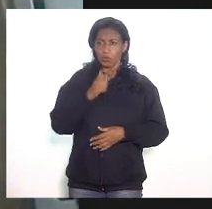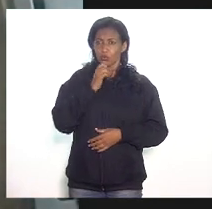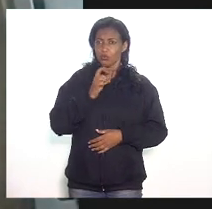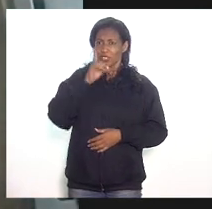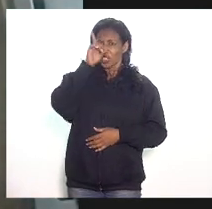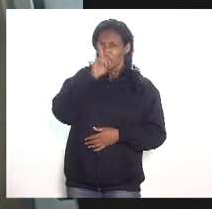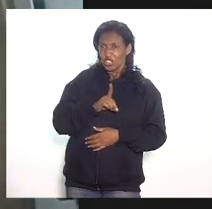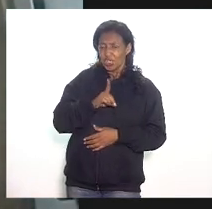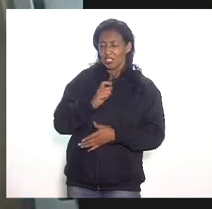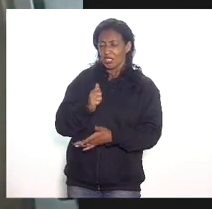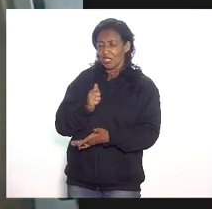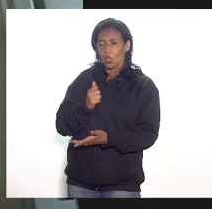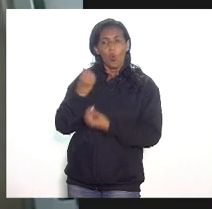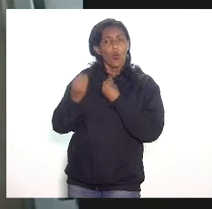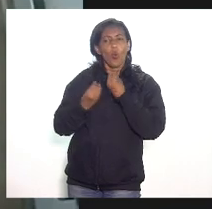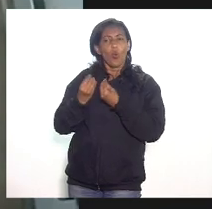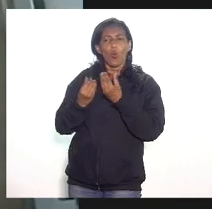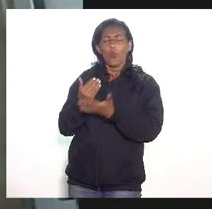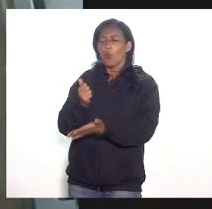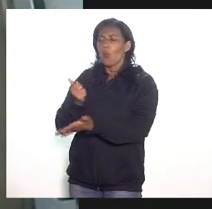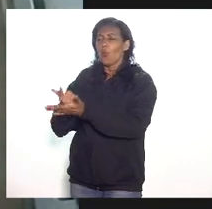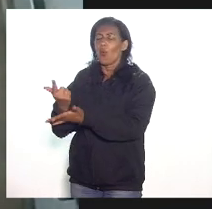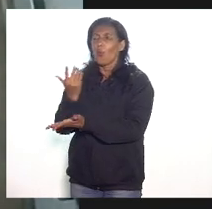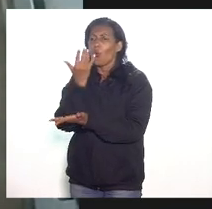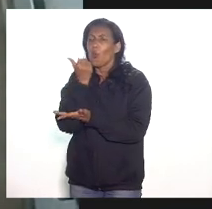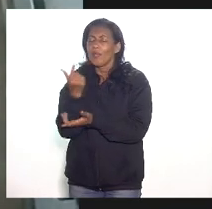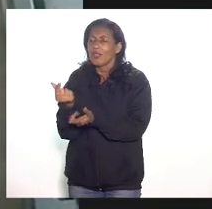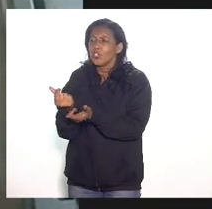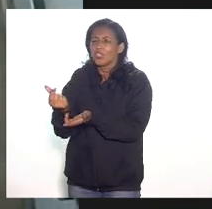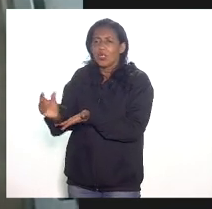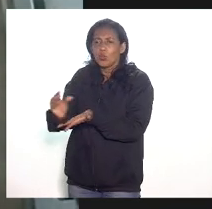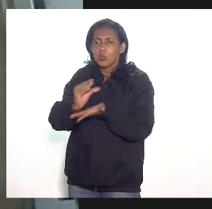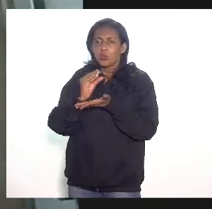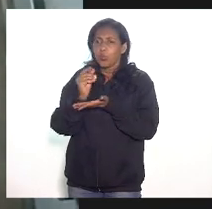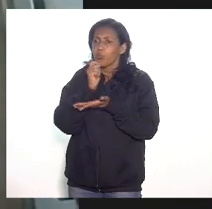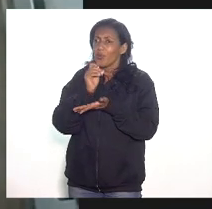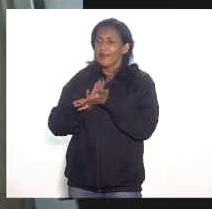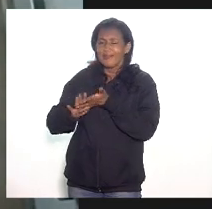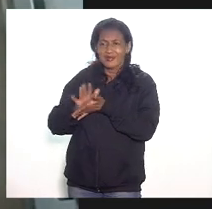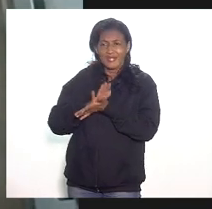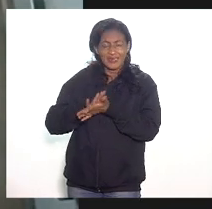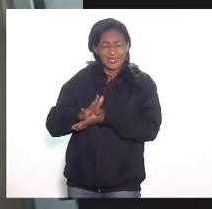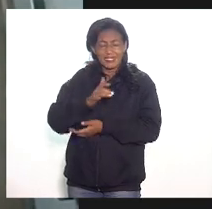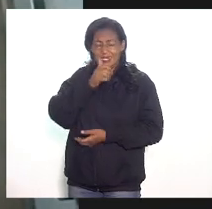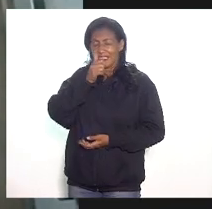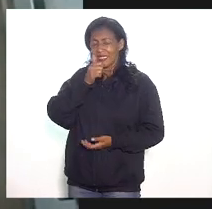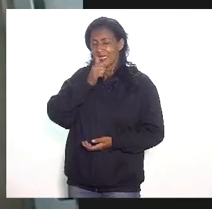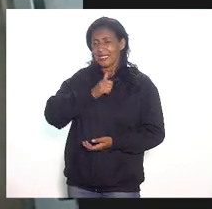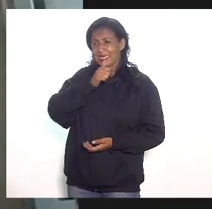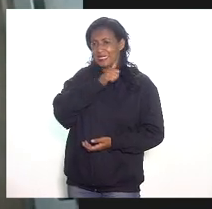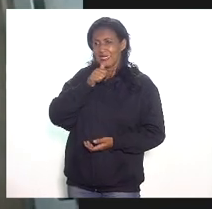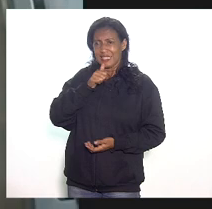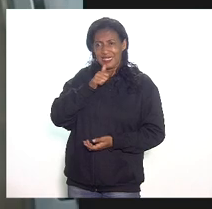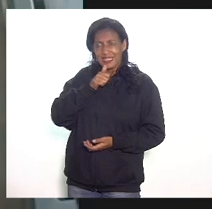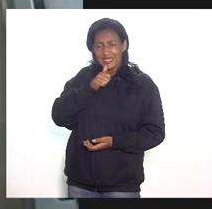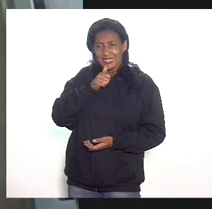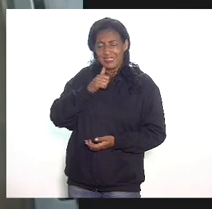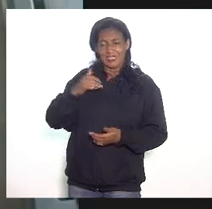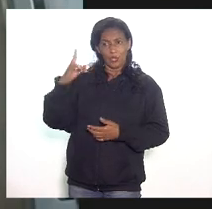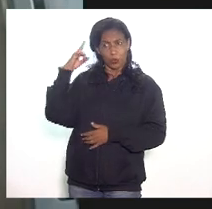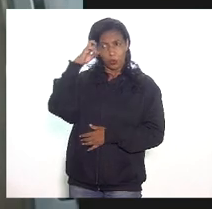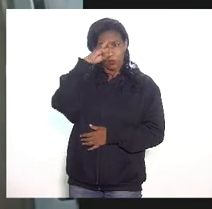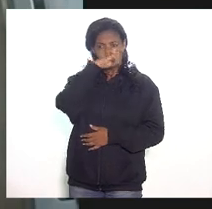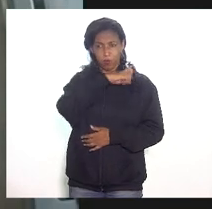comprar os seus alimentos porque não tem recurso, nós estamos passando um momento de tristeza, de miséria. Aí é uma afronta para mim